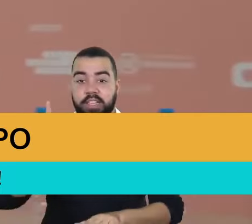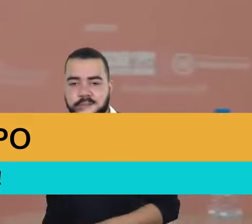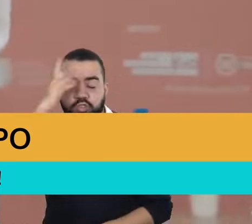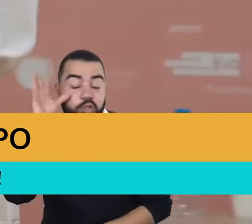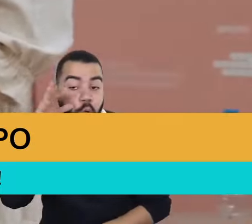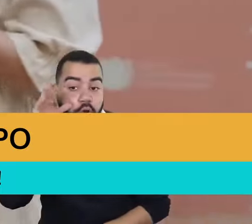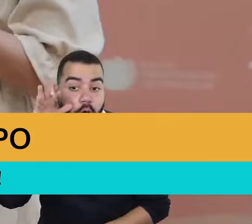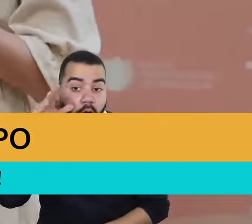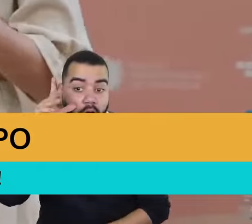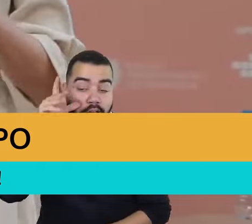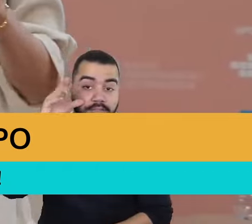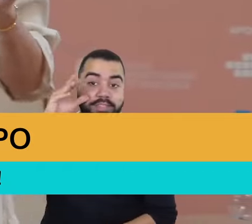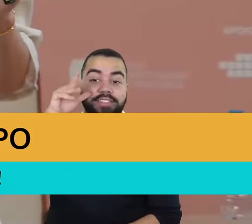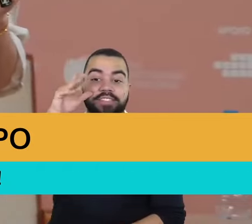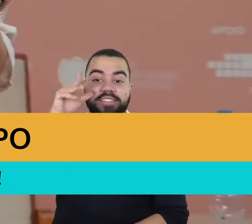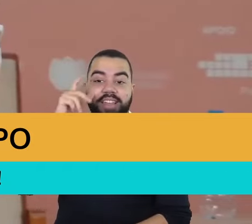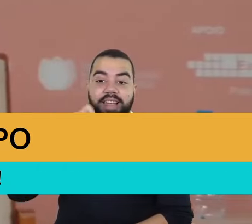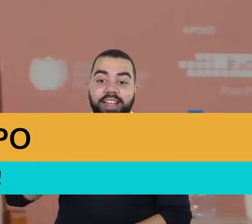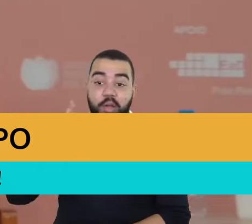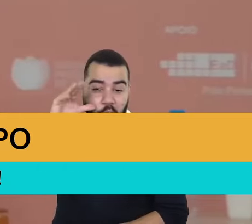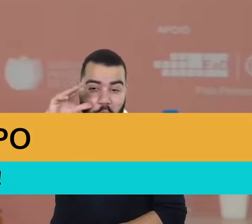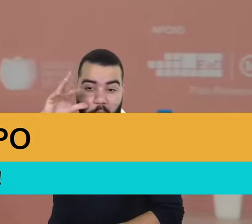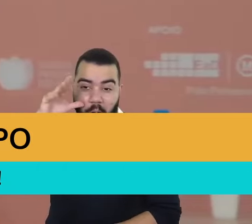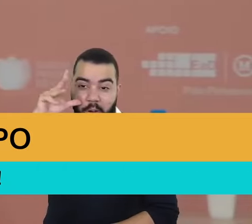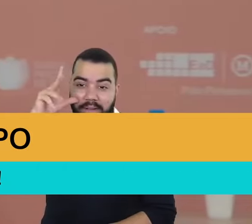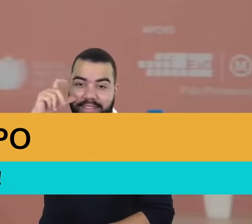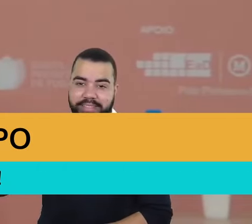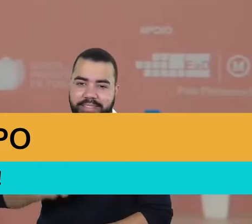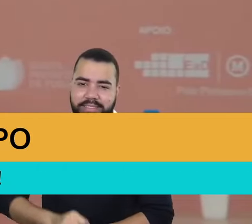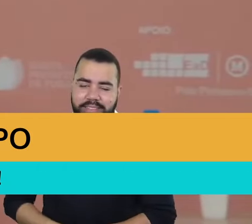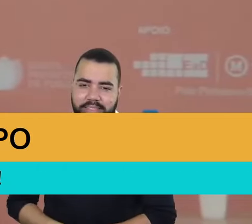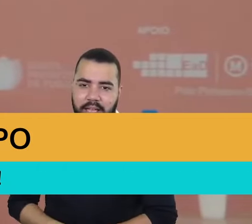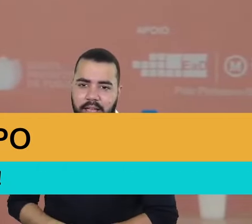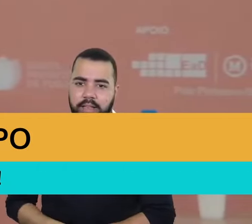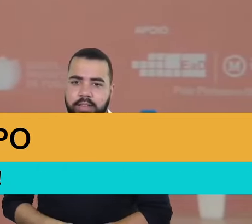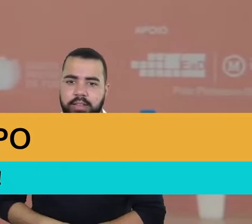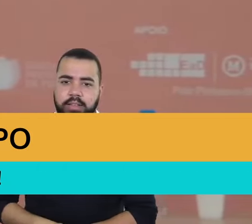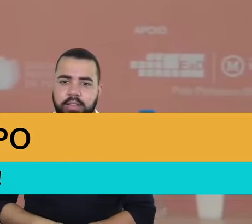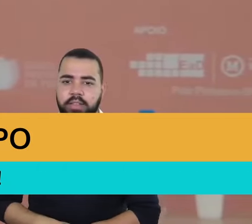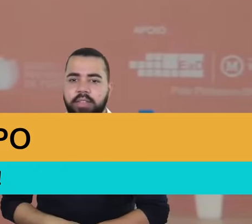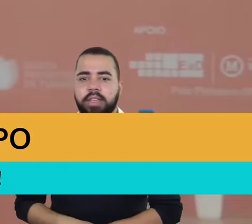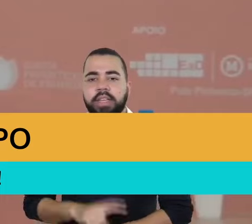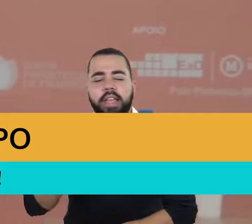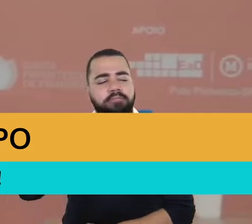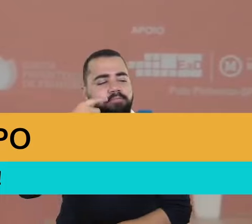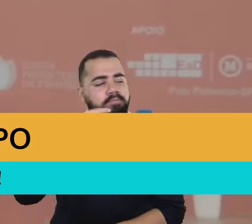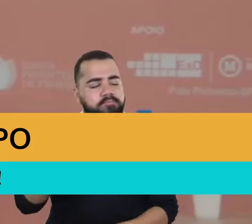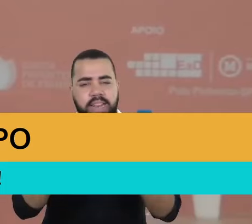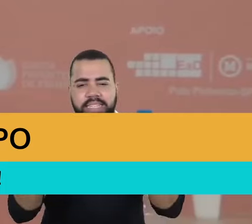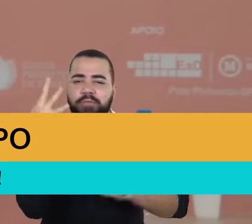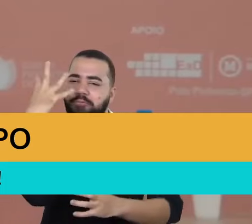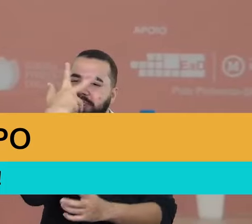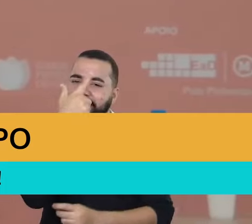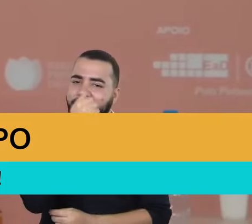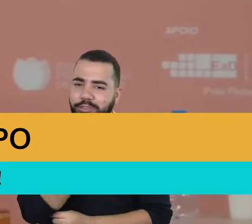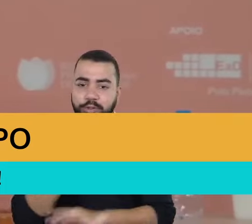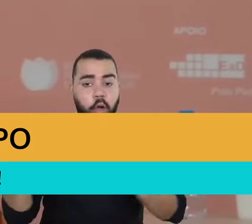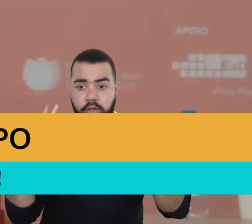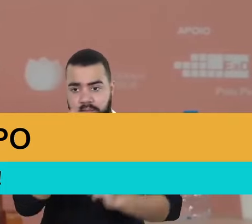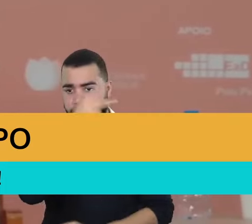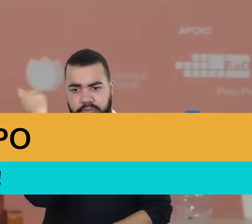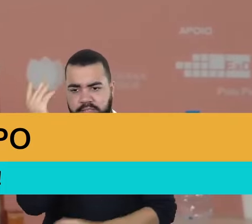curiosas. Muito curiosas, muito curiosas. E eu acho muito lindo isso na maioria. Não estou falando que são